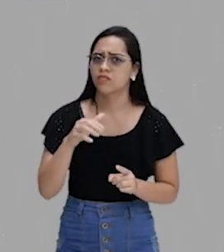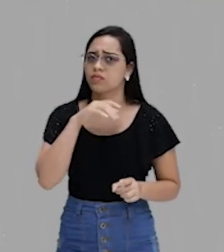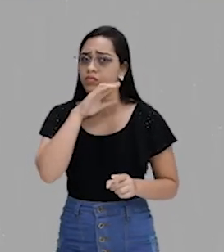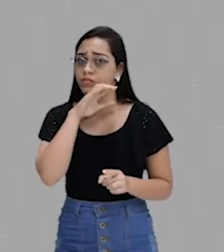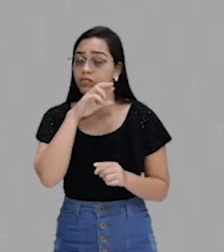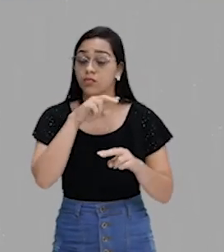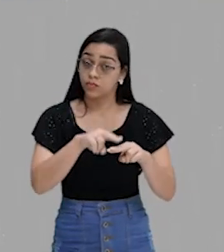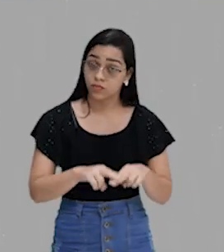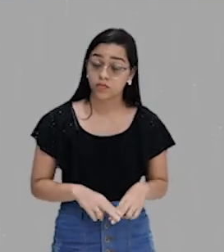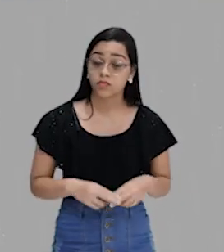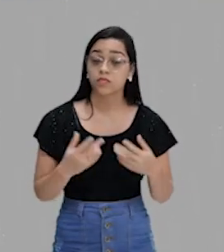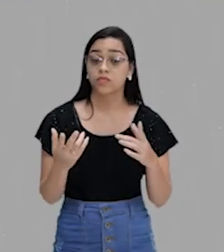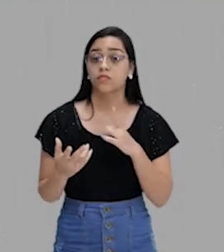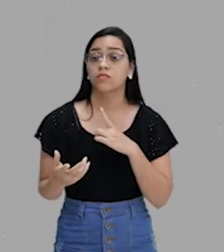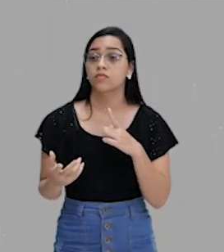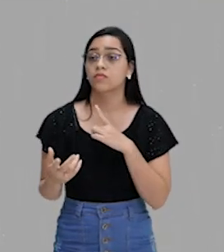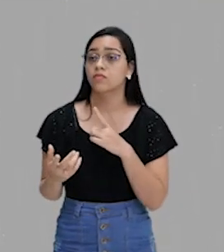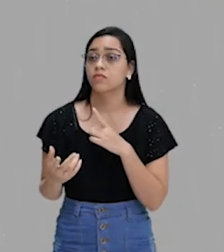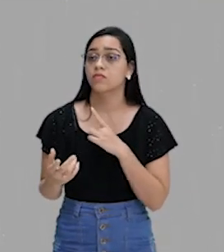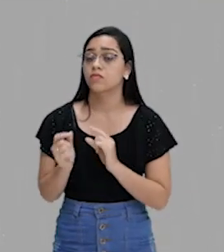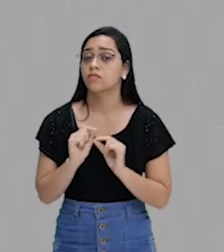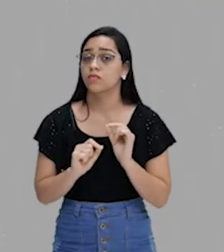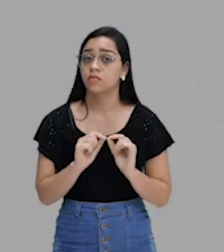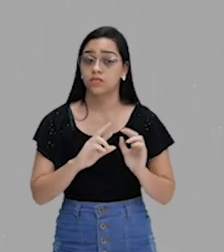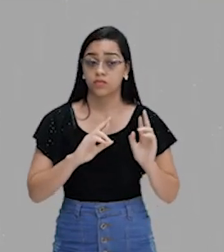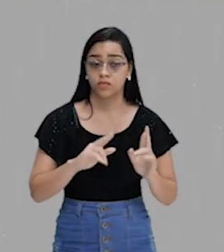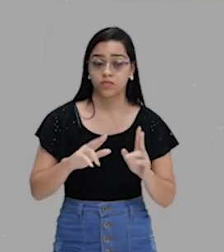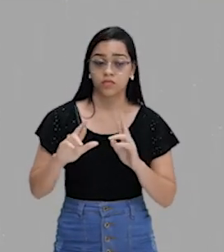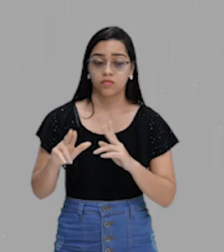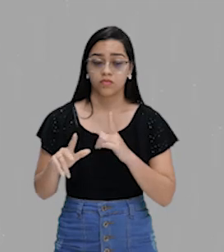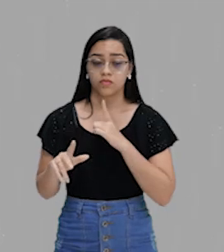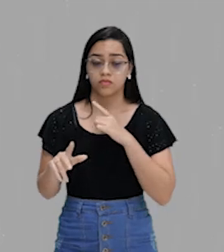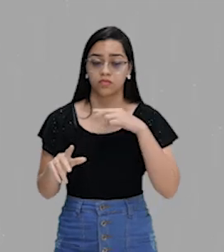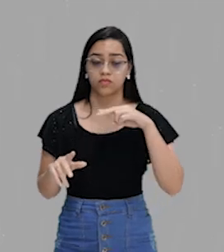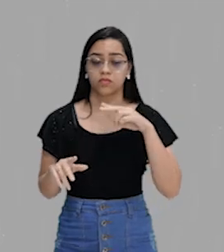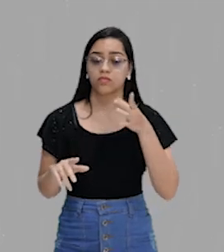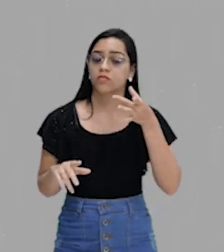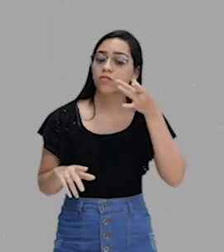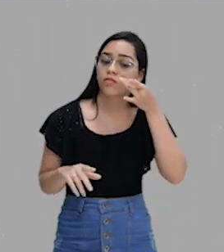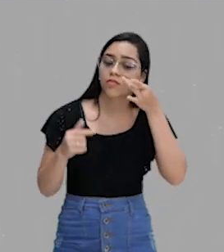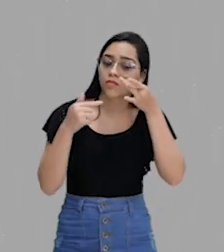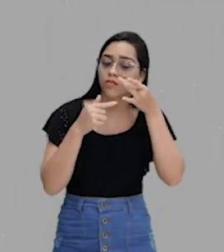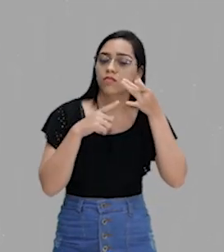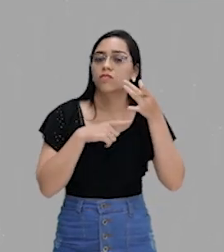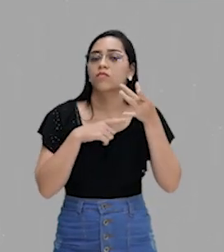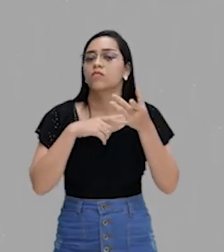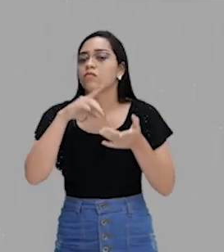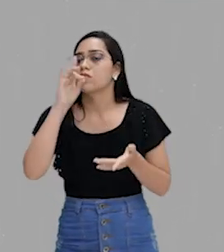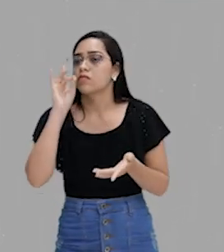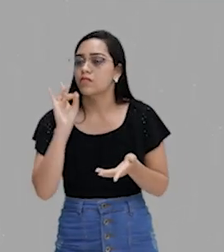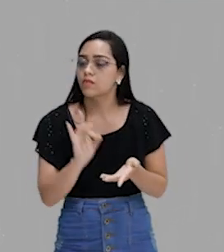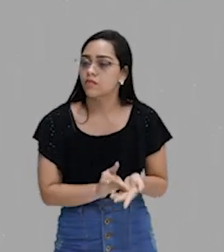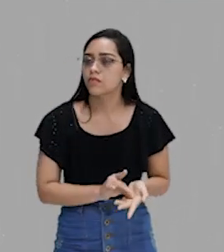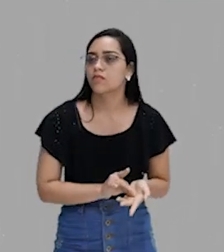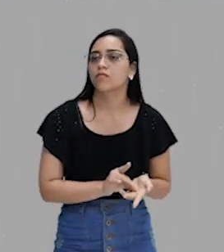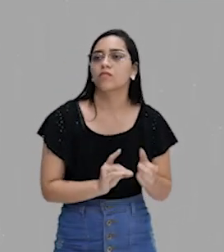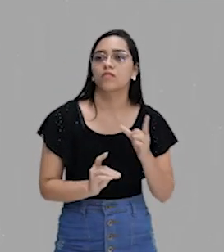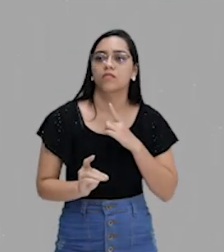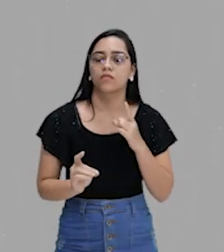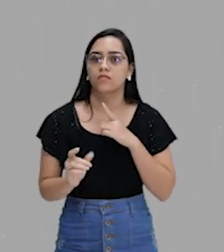Por isso, tem um pouco de diferença do realismo. É a radicalização, é